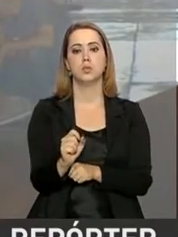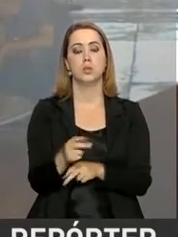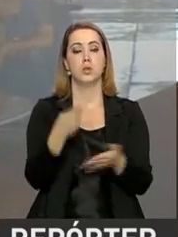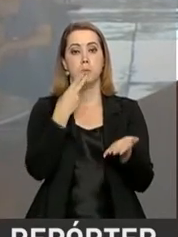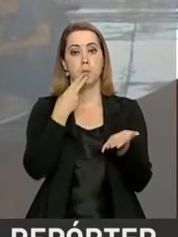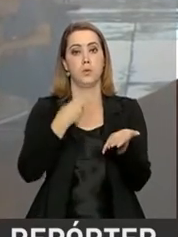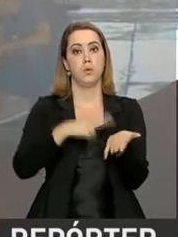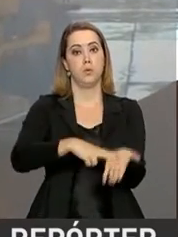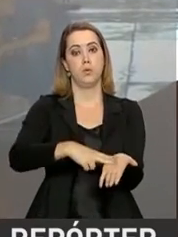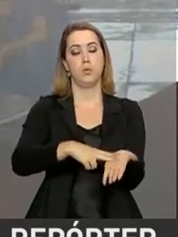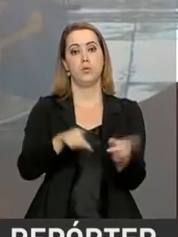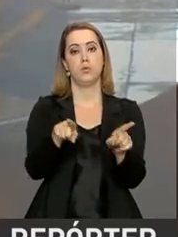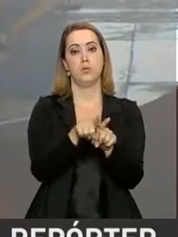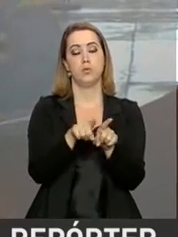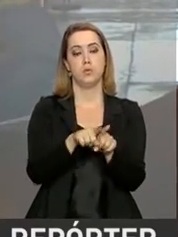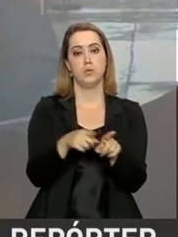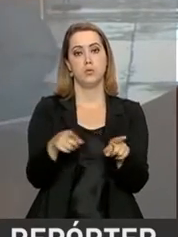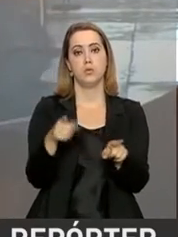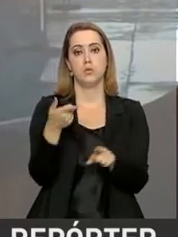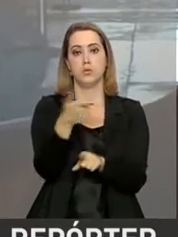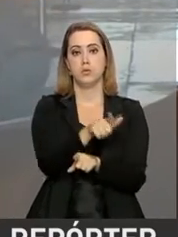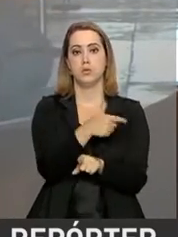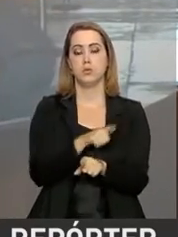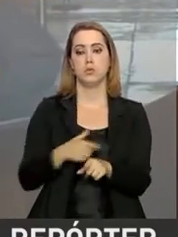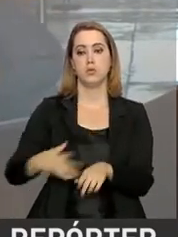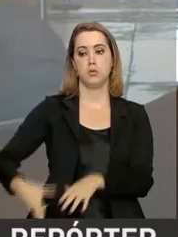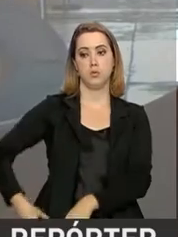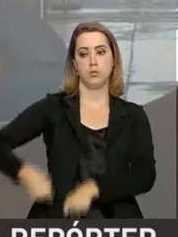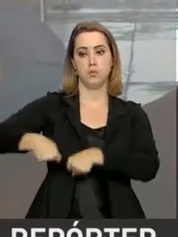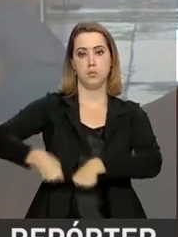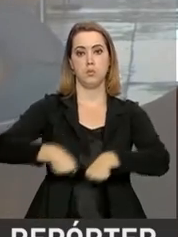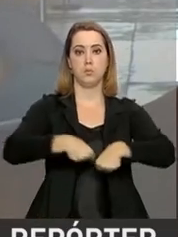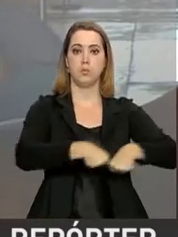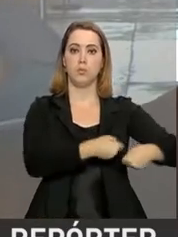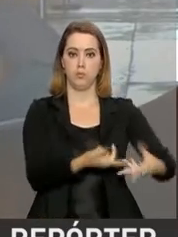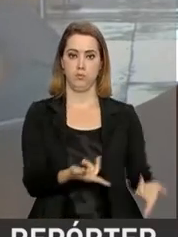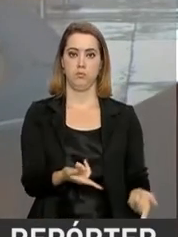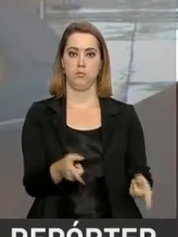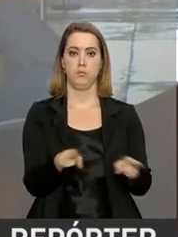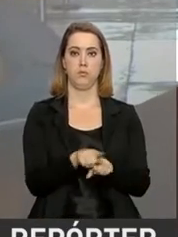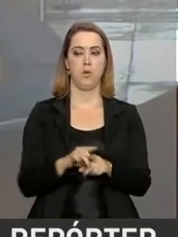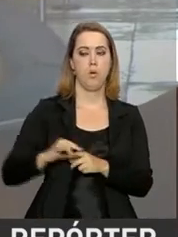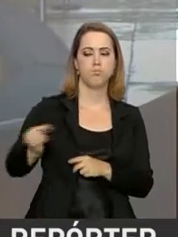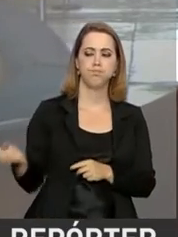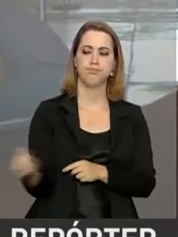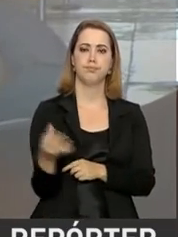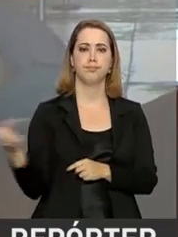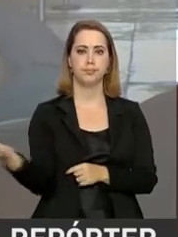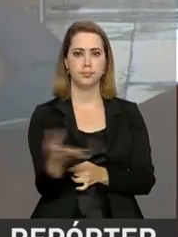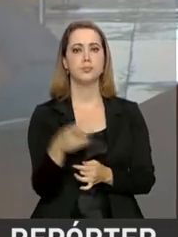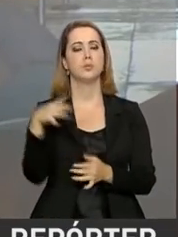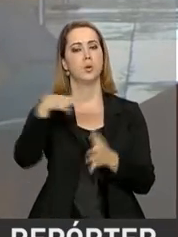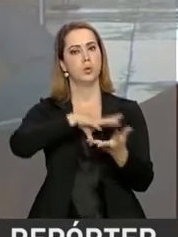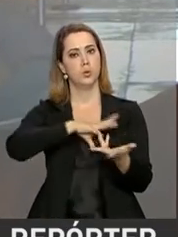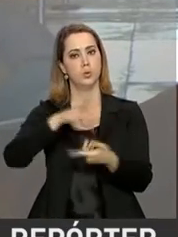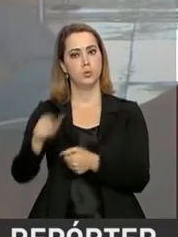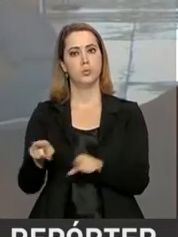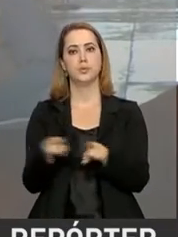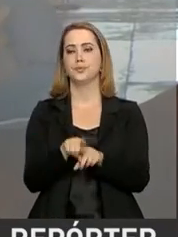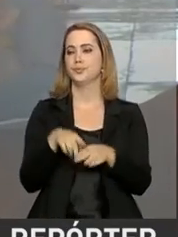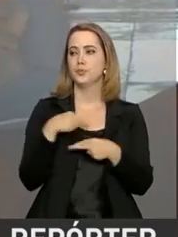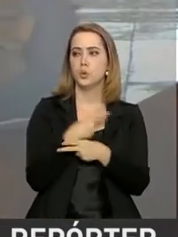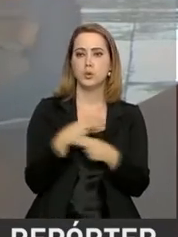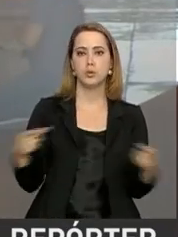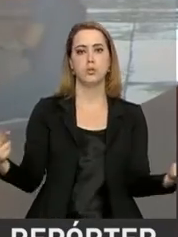correios em mercadorias apreendidas lá nos terminais de bagagem é então elas vêm de todas as partes do mundo e tem de tudo